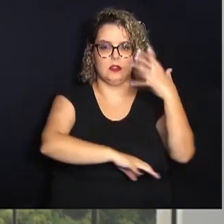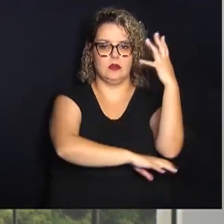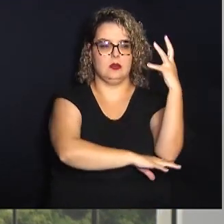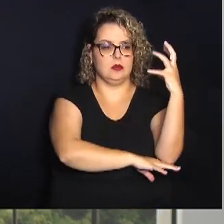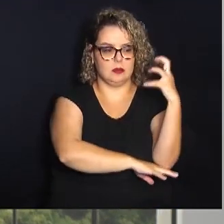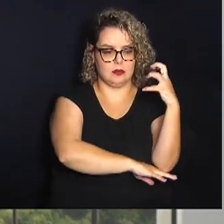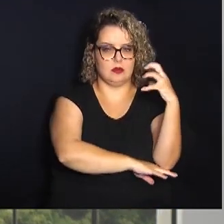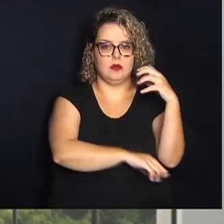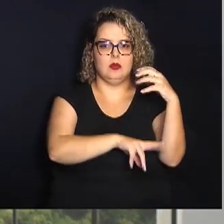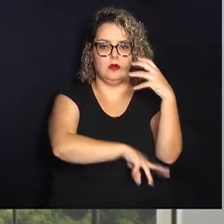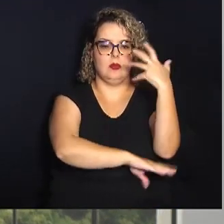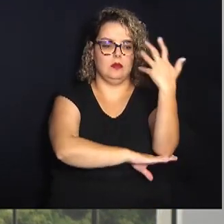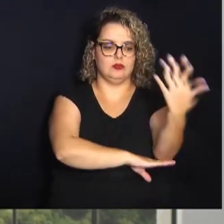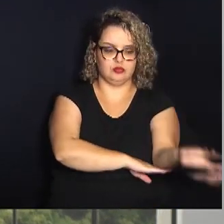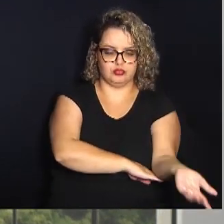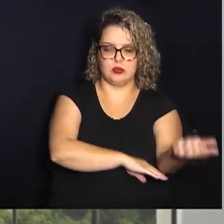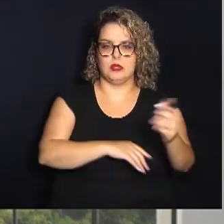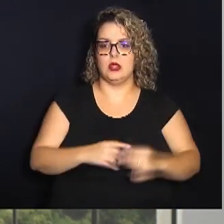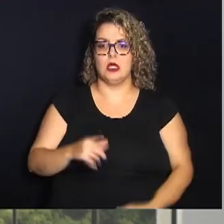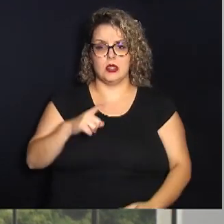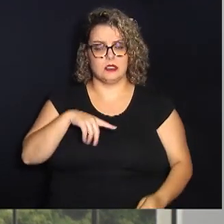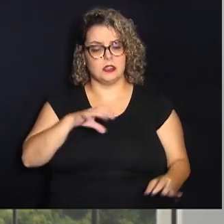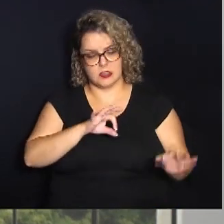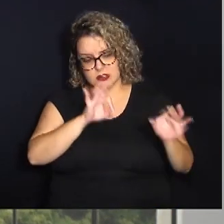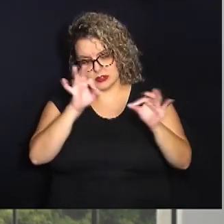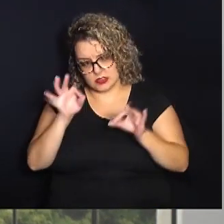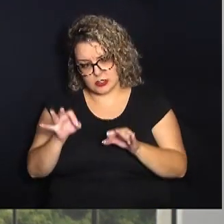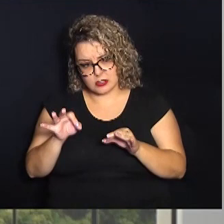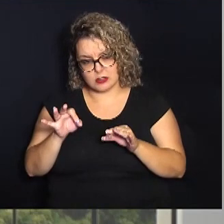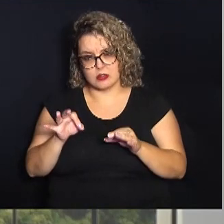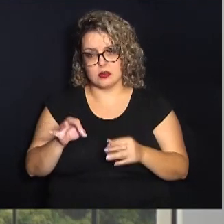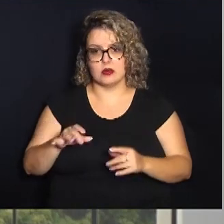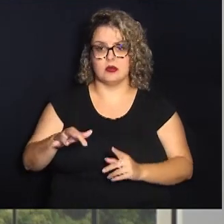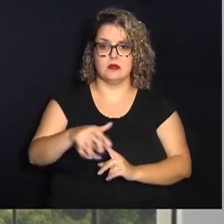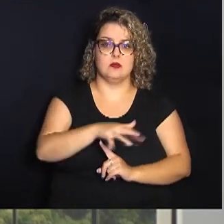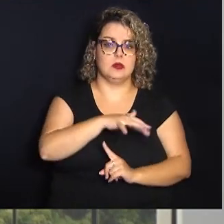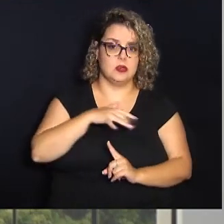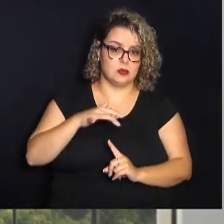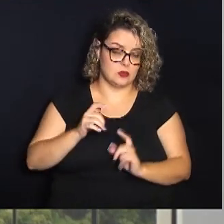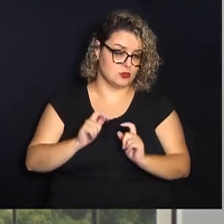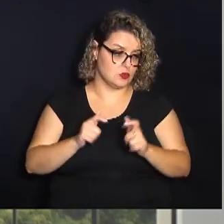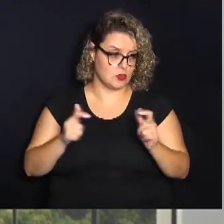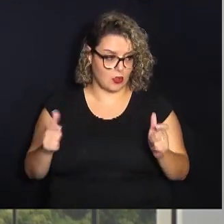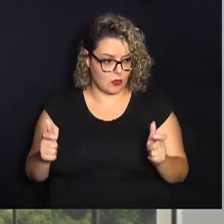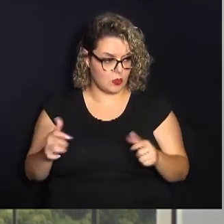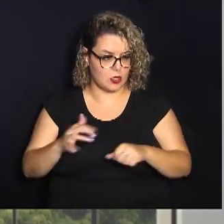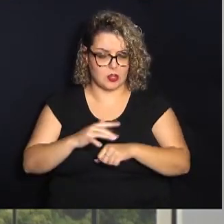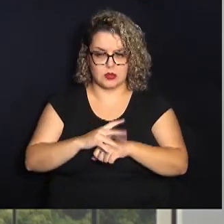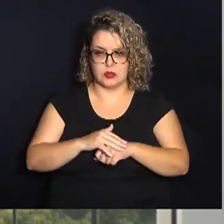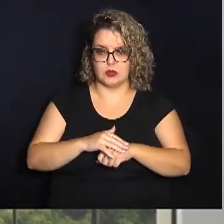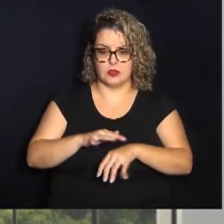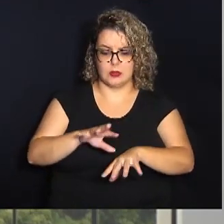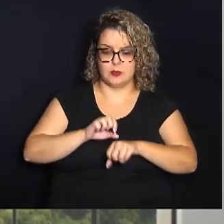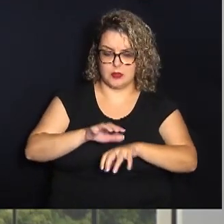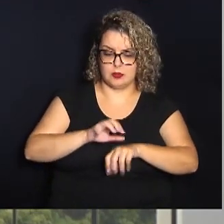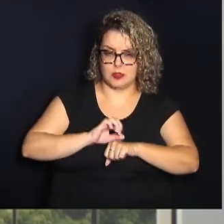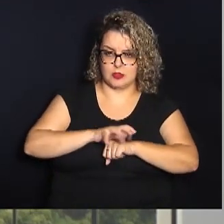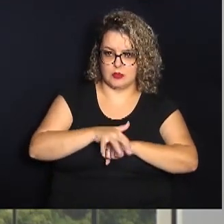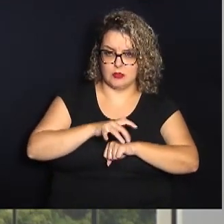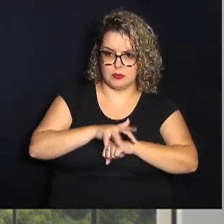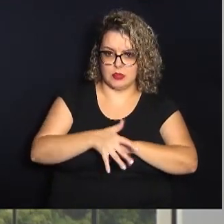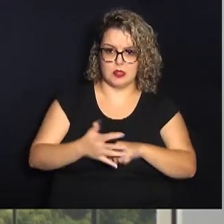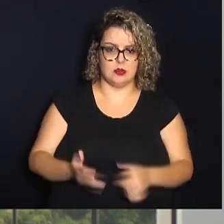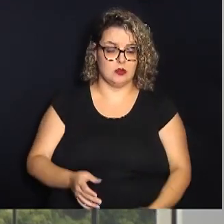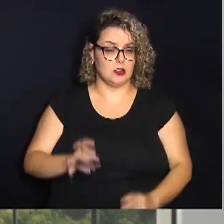queda. Existe este acompanhamento da questão ambiental, do aumento de doenças infecciosas, em especial